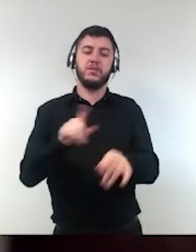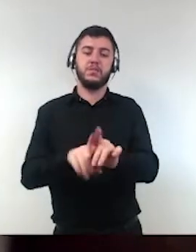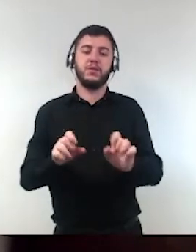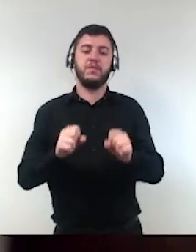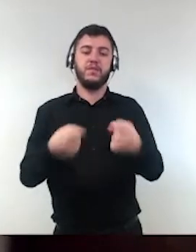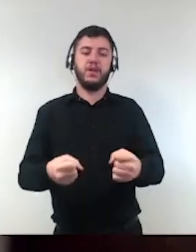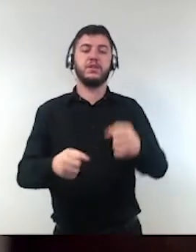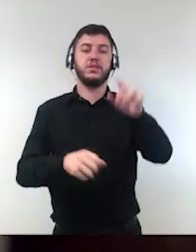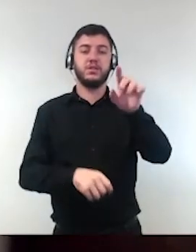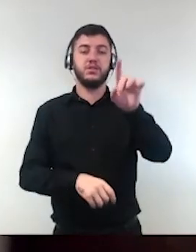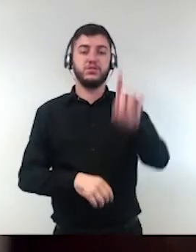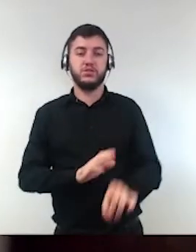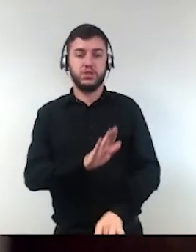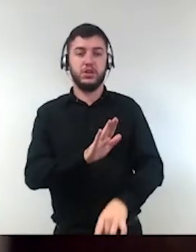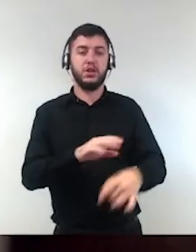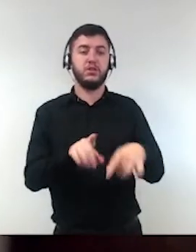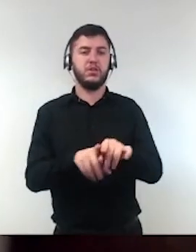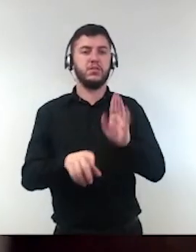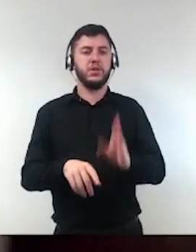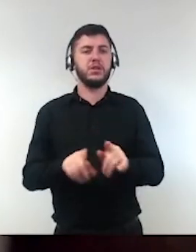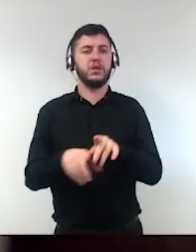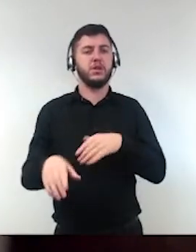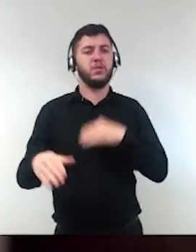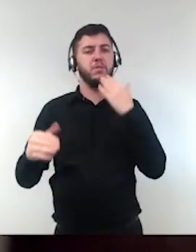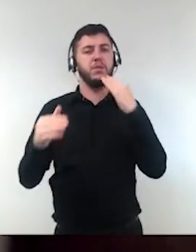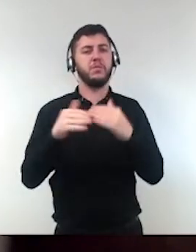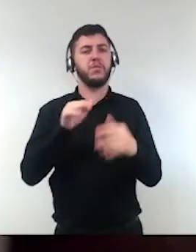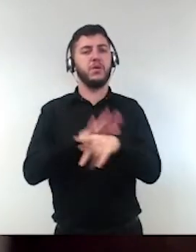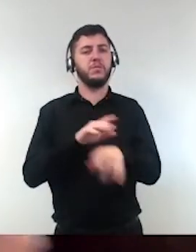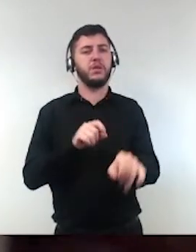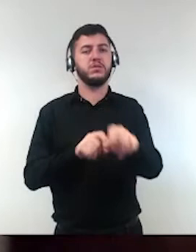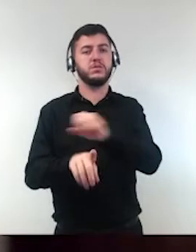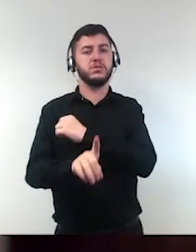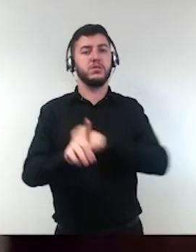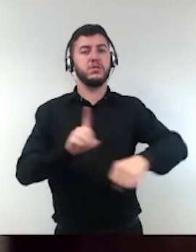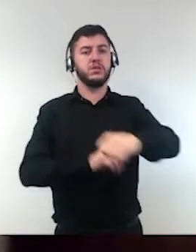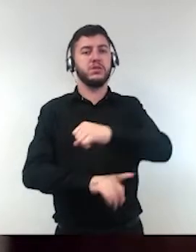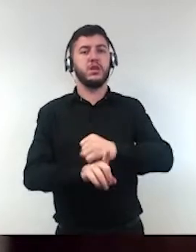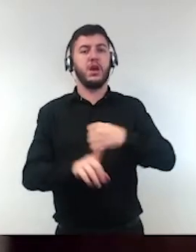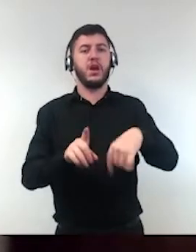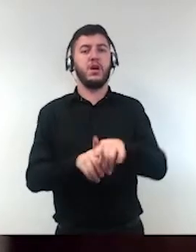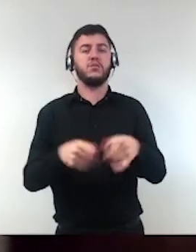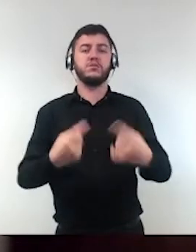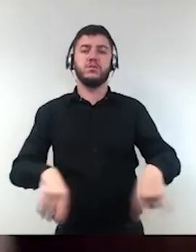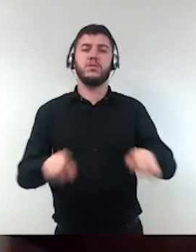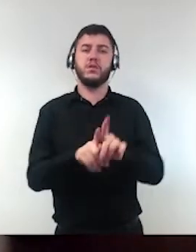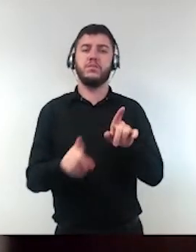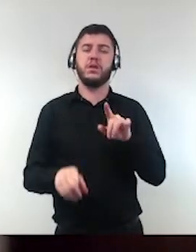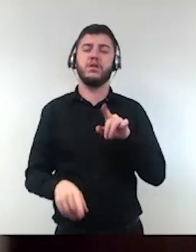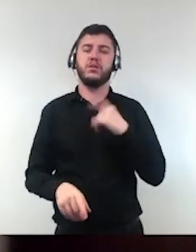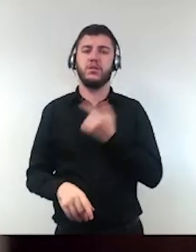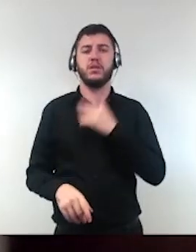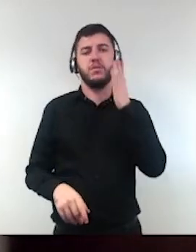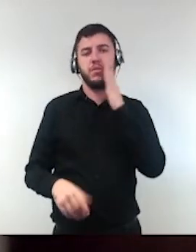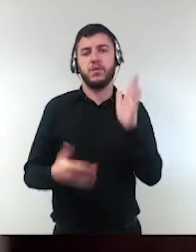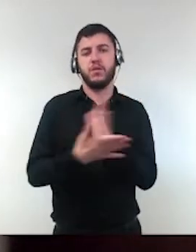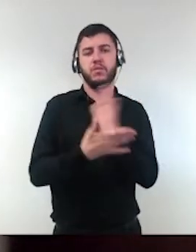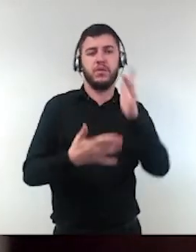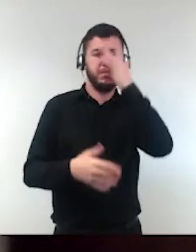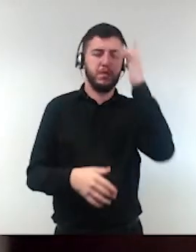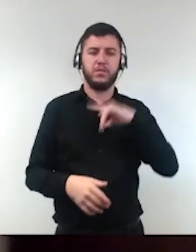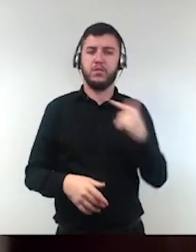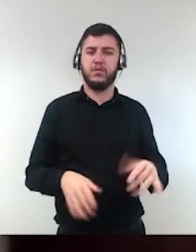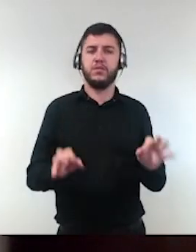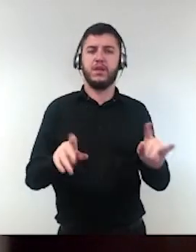defesa, de acordo com as necessidades sociais, porque nós sabemos que nem todos têm acesso, como eu disse antes, a